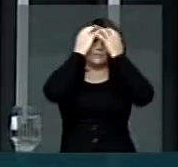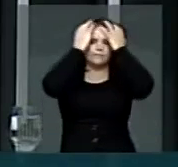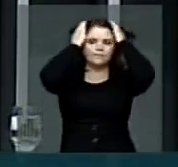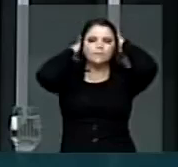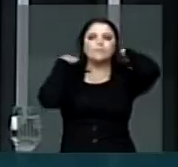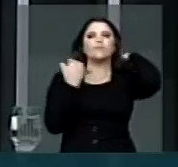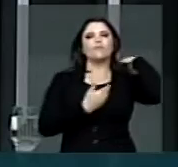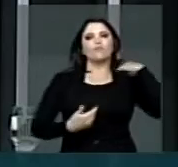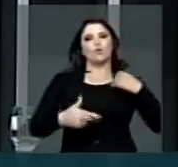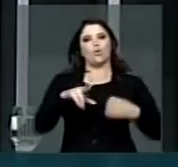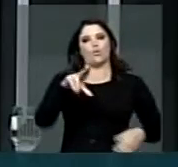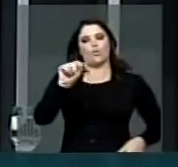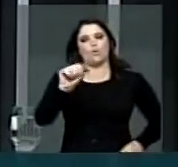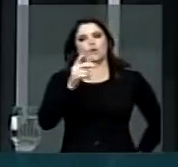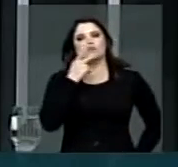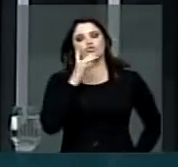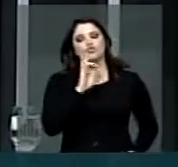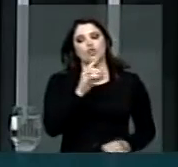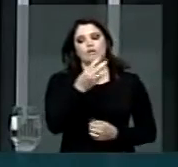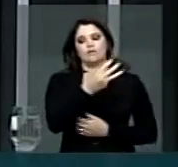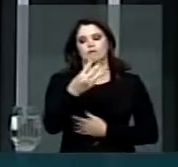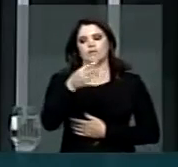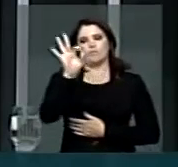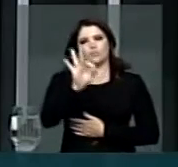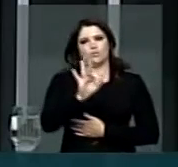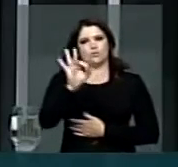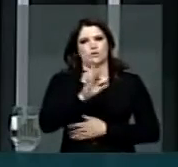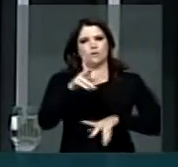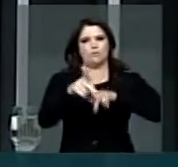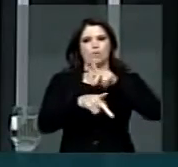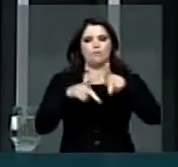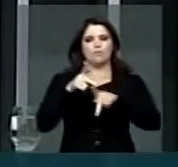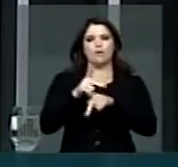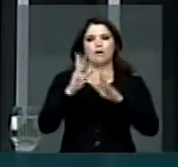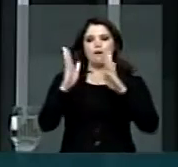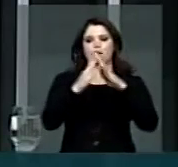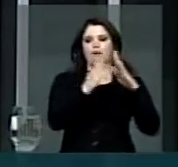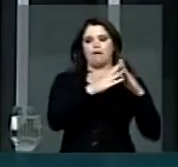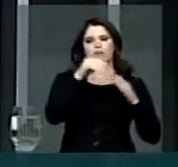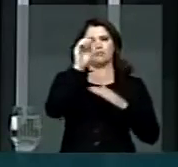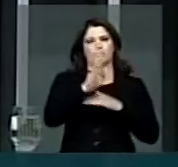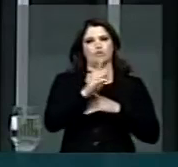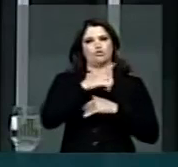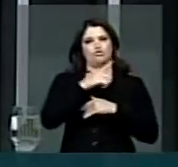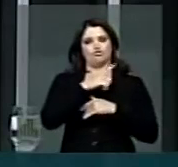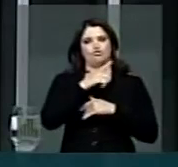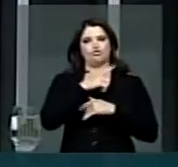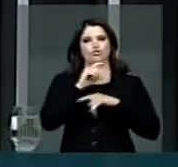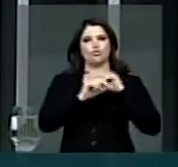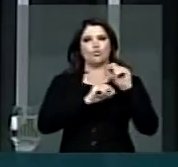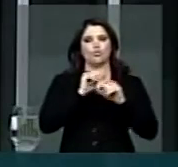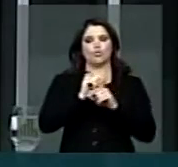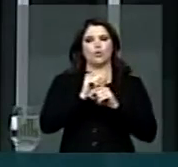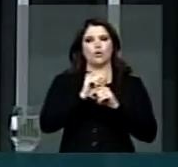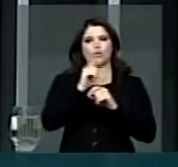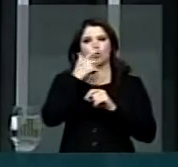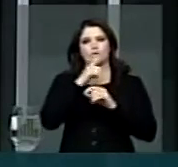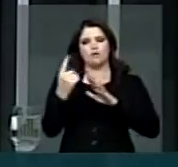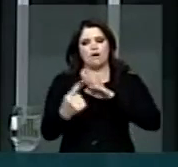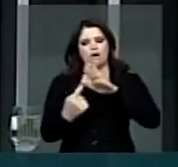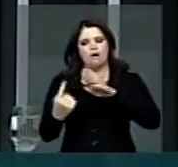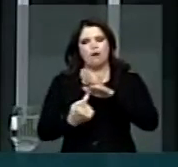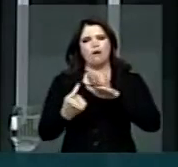Lula, somente 33% da população dos domicílios brasileiros possuía máquina de